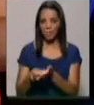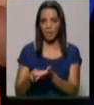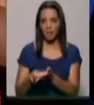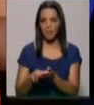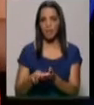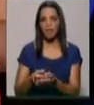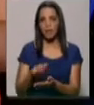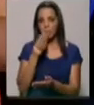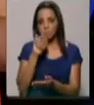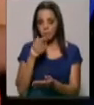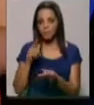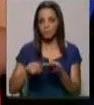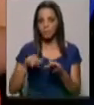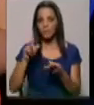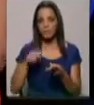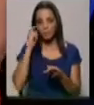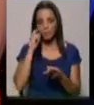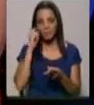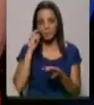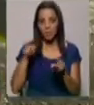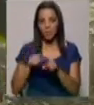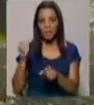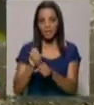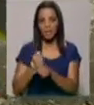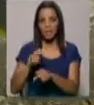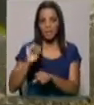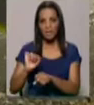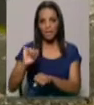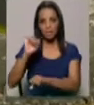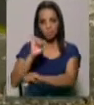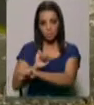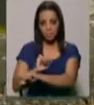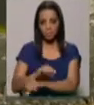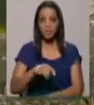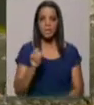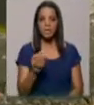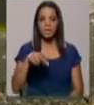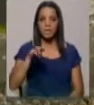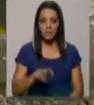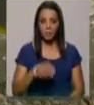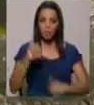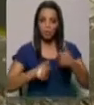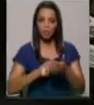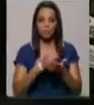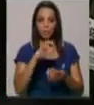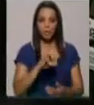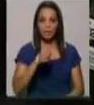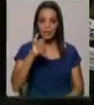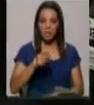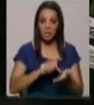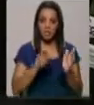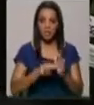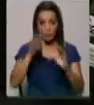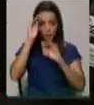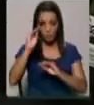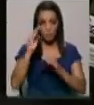refeição. Queixam-se ainda de terem as carreiras bloqueadas. O INEM abriu concurso para 85 técnicos, que só vão estar formados no fim